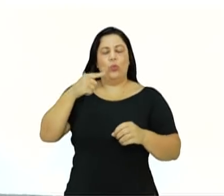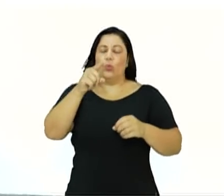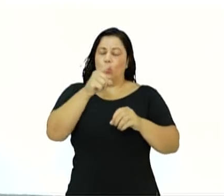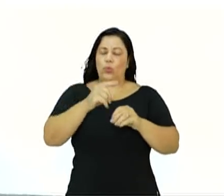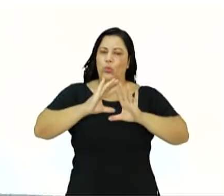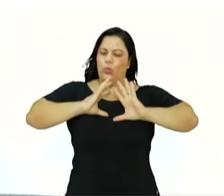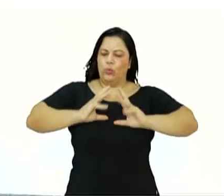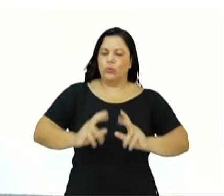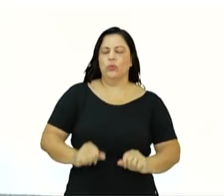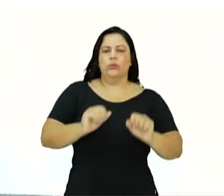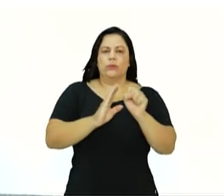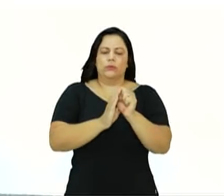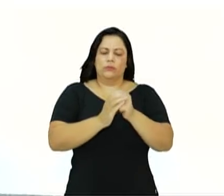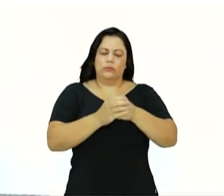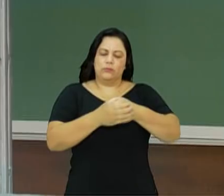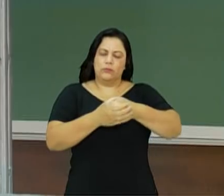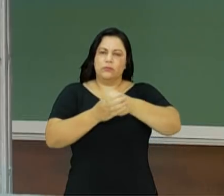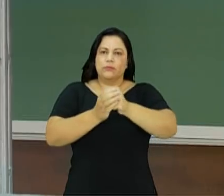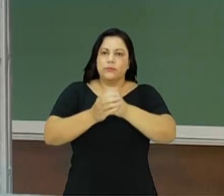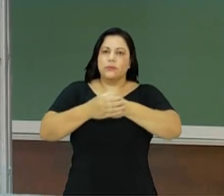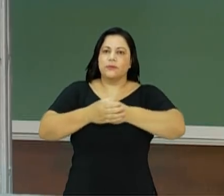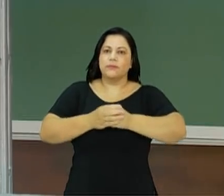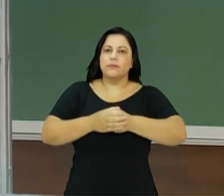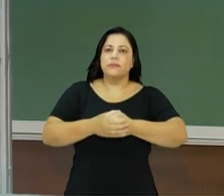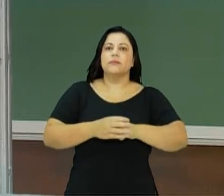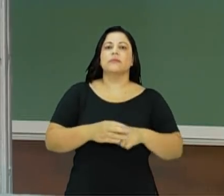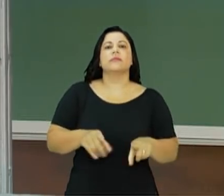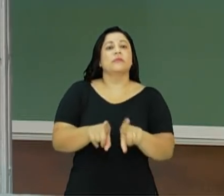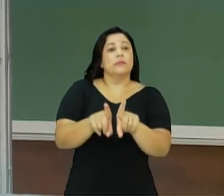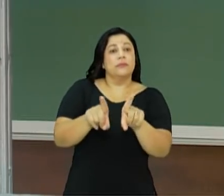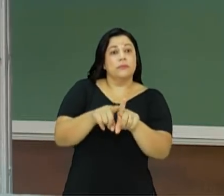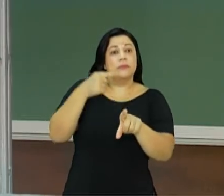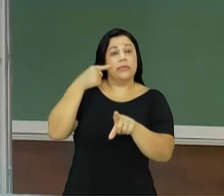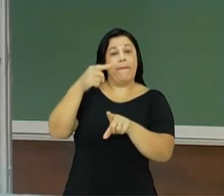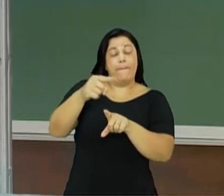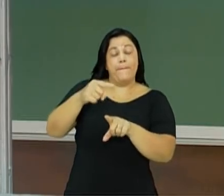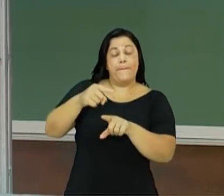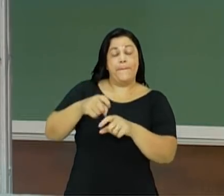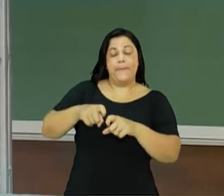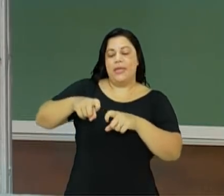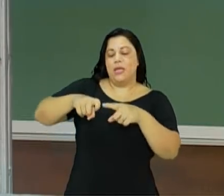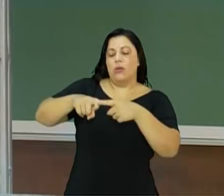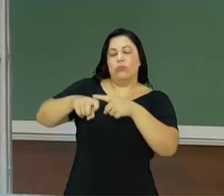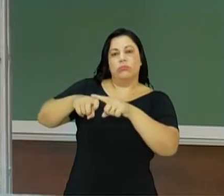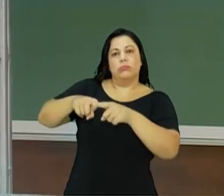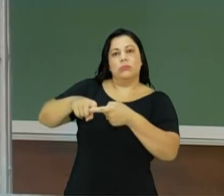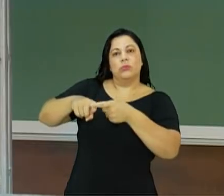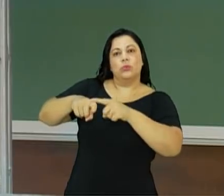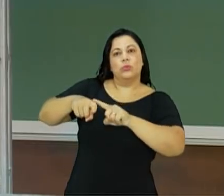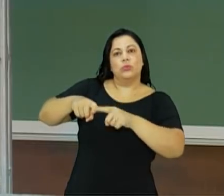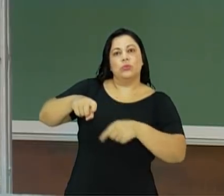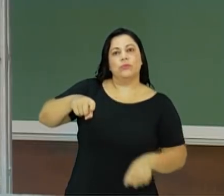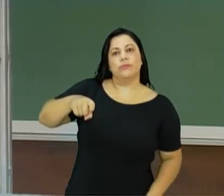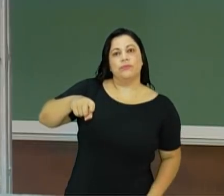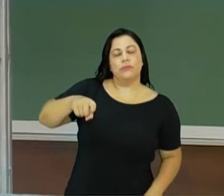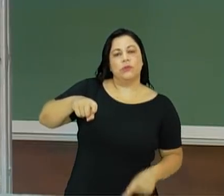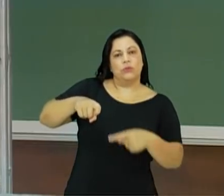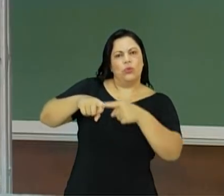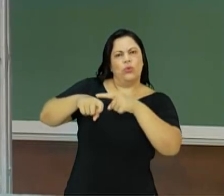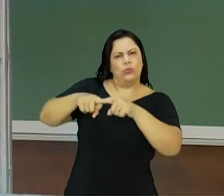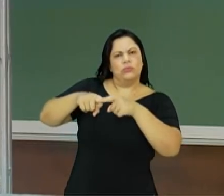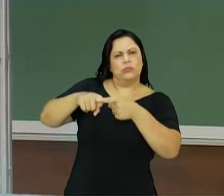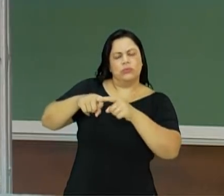cartilagem. E aqui na perna, né, o joelho, né, entre um osso e outro ali, nós temos a deposição de